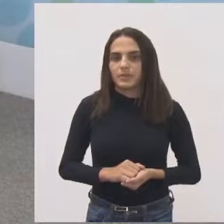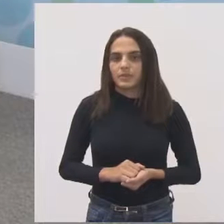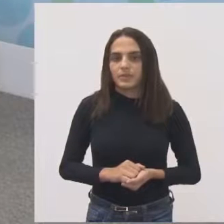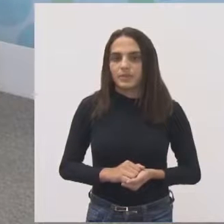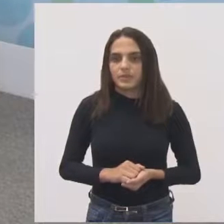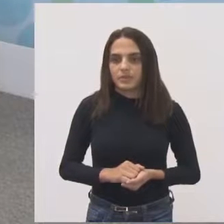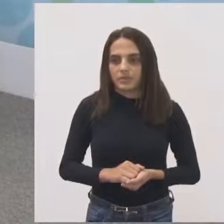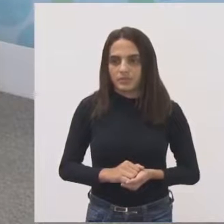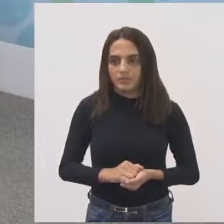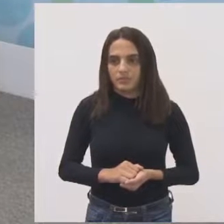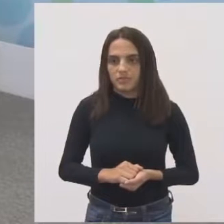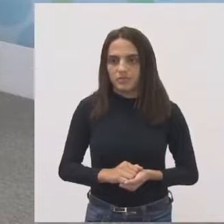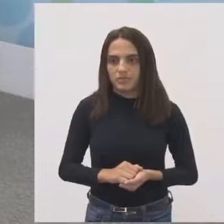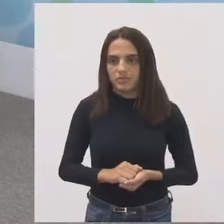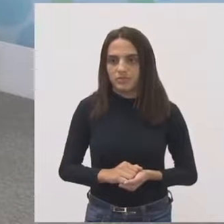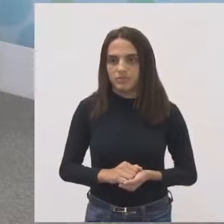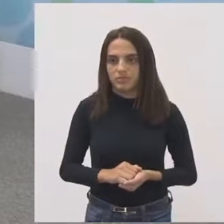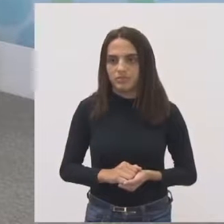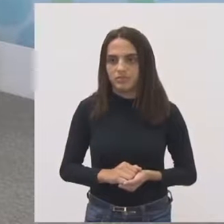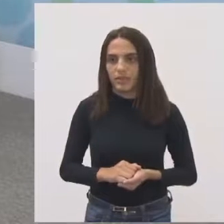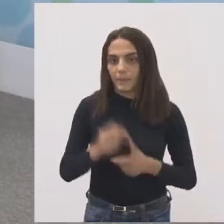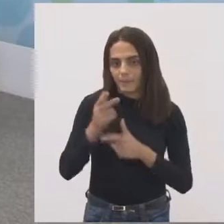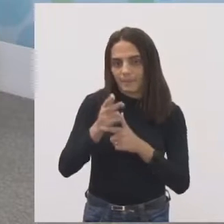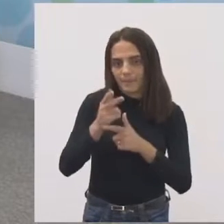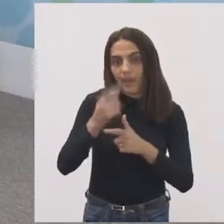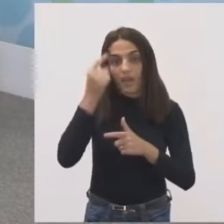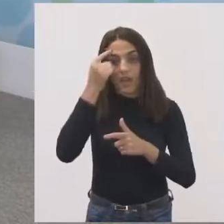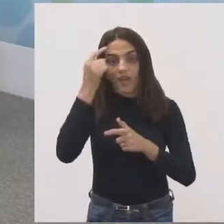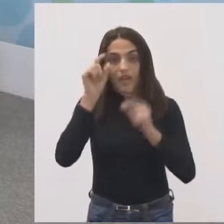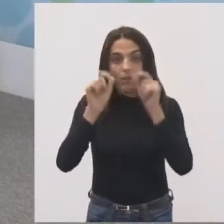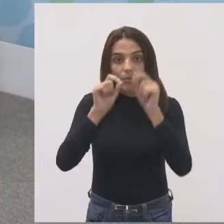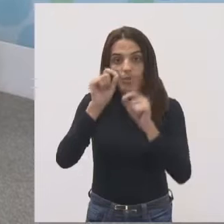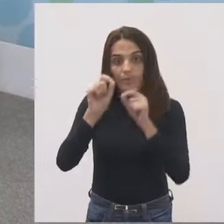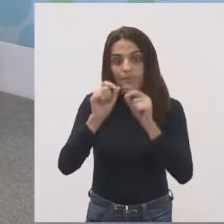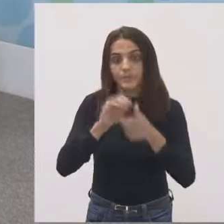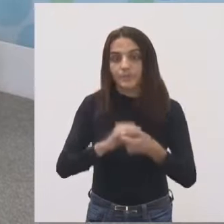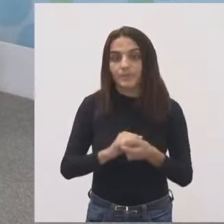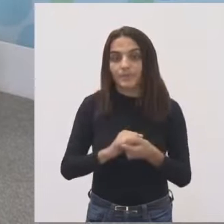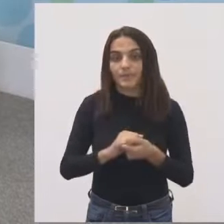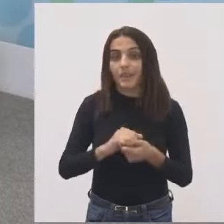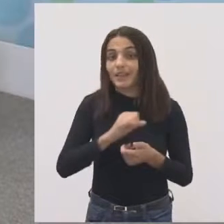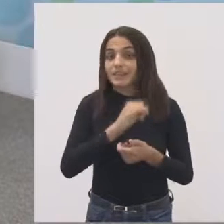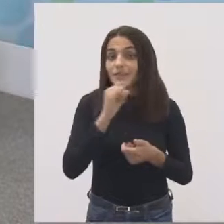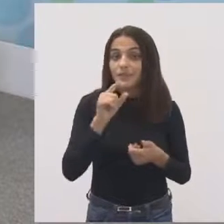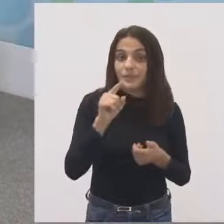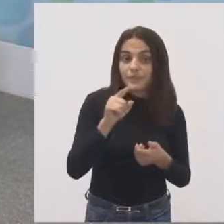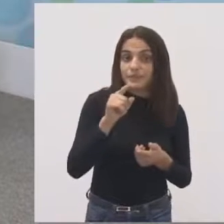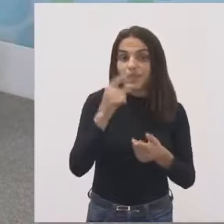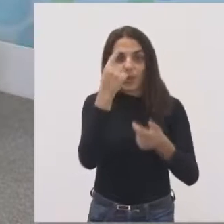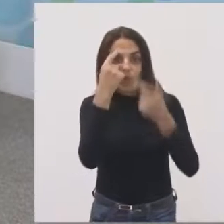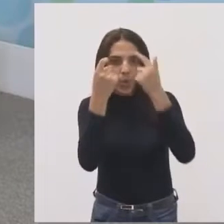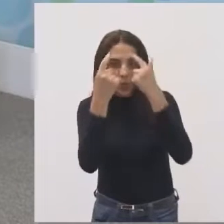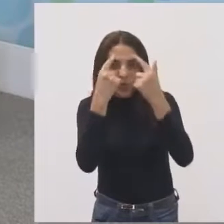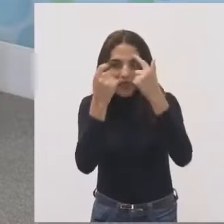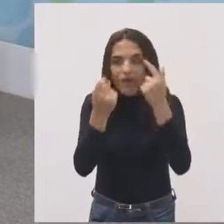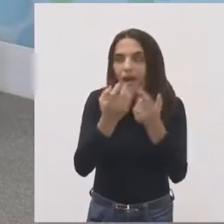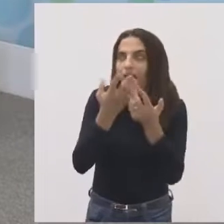Então, gente, a ideia, enquanto o Felipe vai posicionando aqui, a ideia é que você, por exemplo, se você tem dúvida assim,